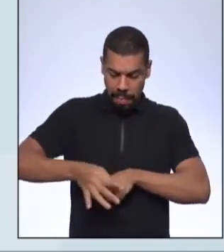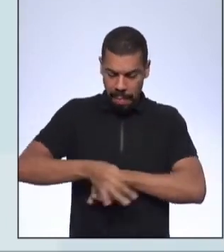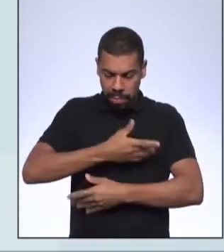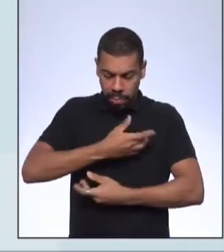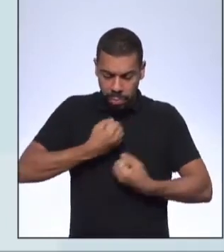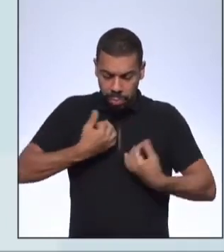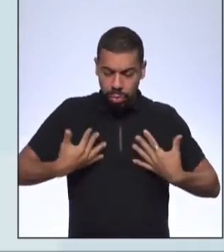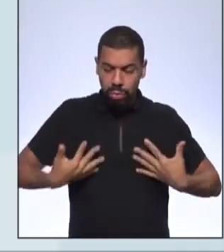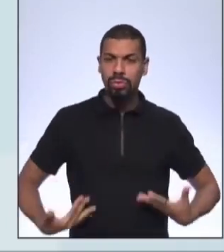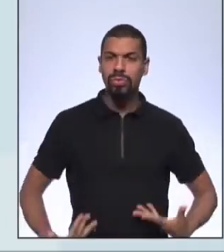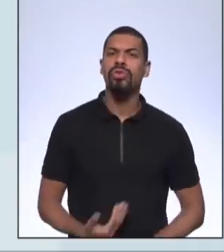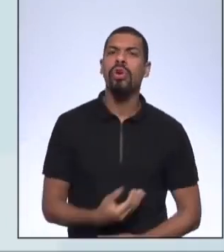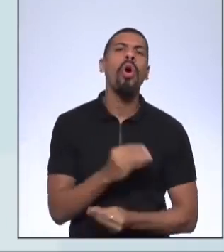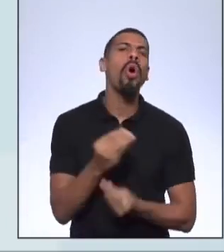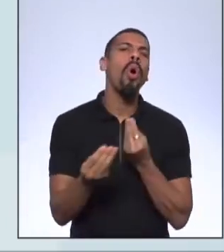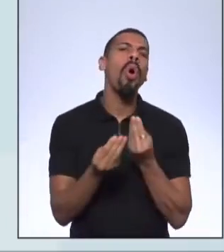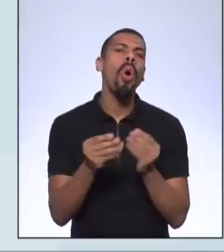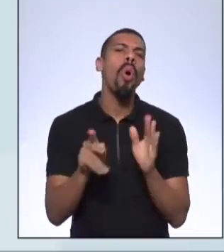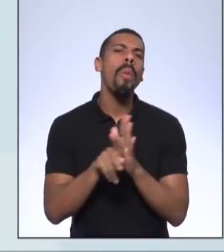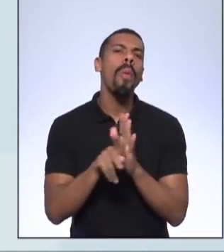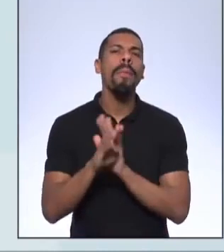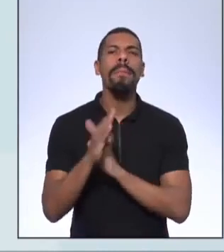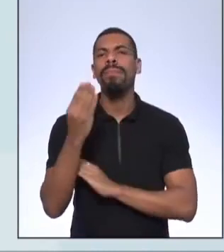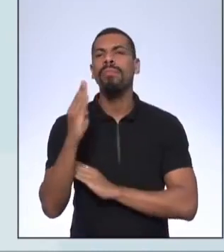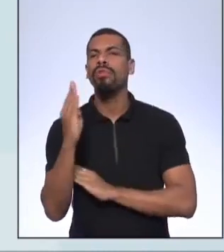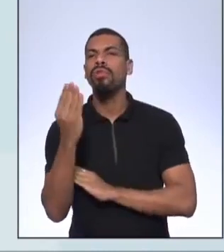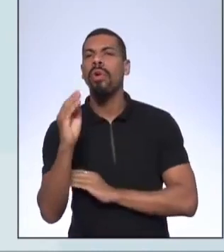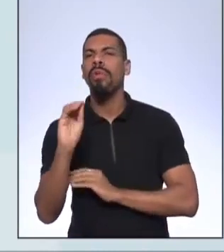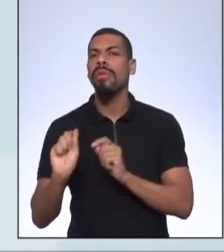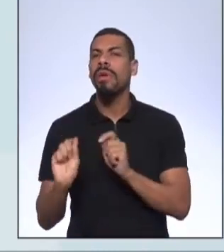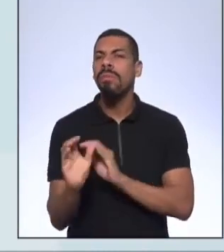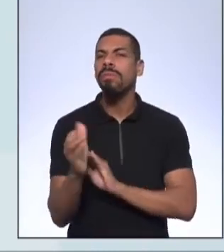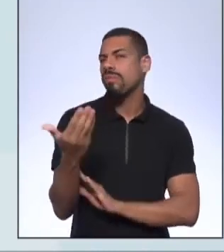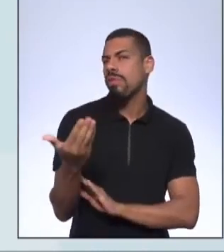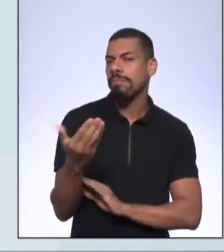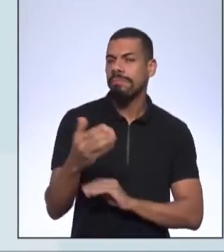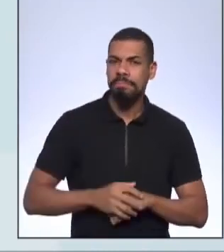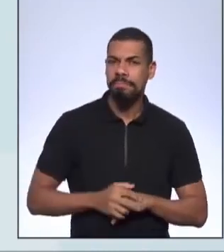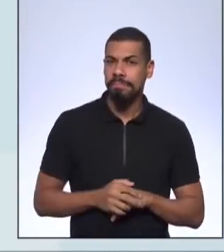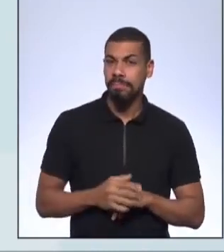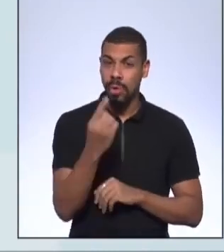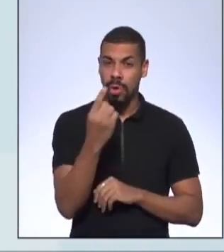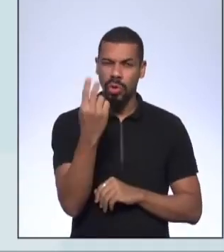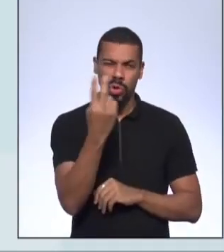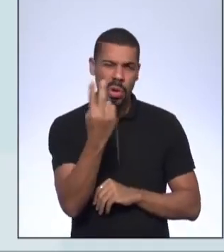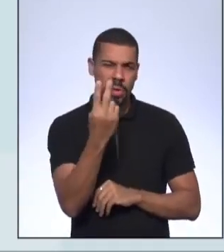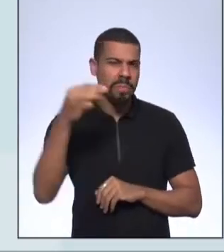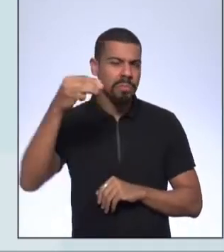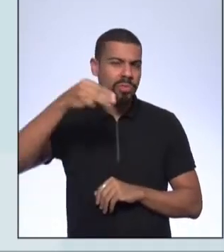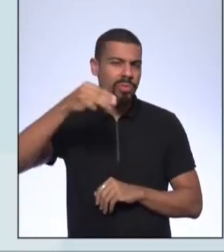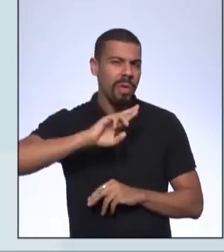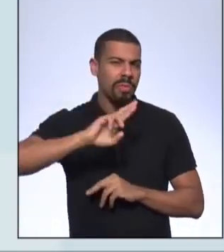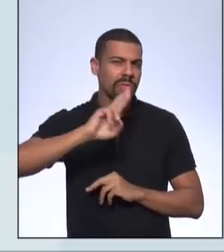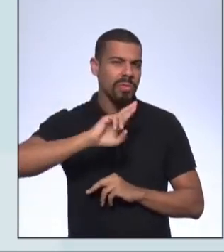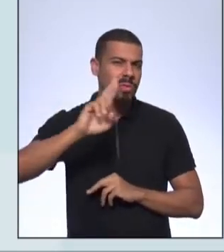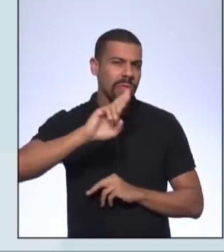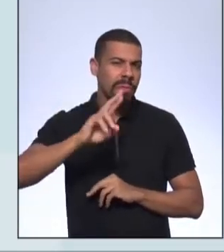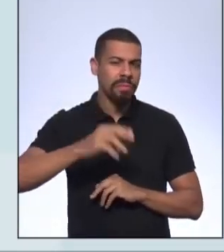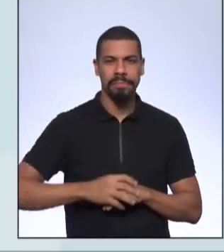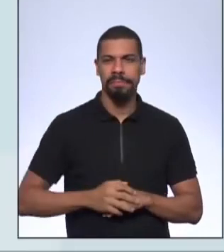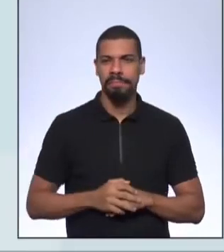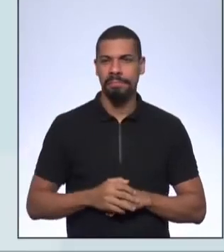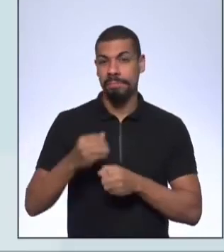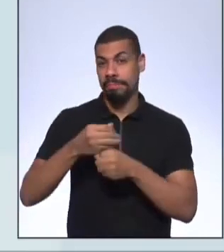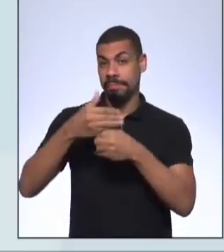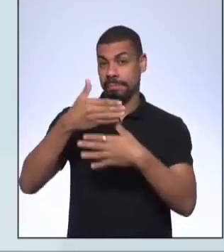qual mecanismo ou processo biológico que permitiu esse crescimento? 2 minutinhos aí para vocês pensarem e responder para mim aí